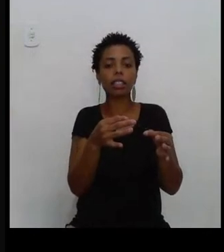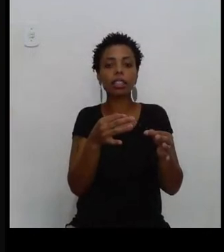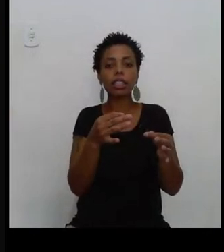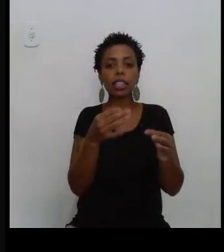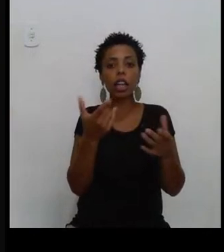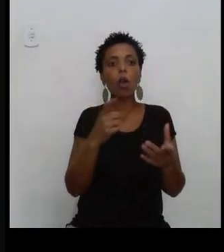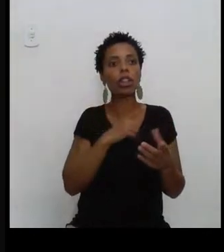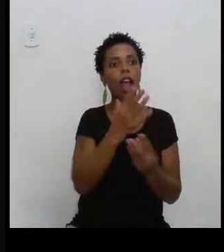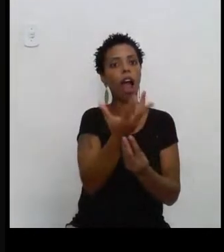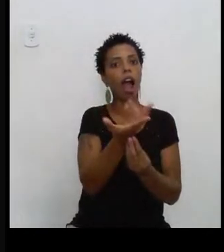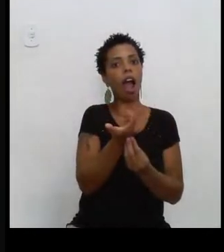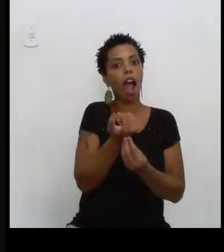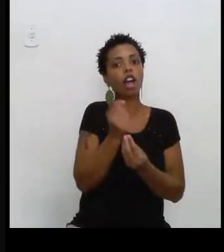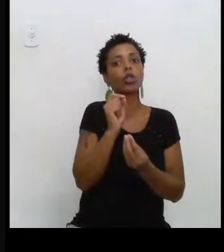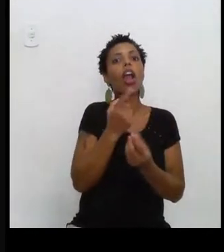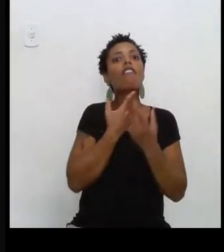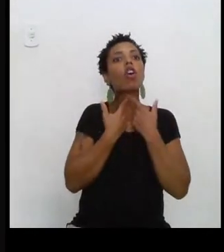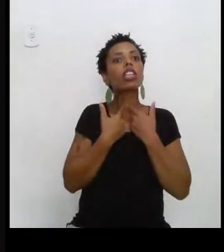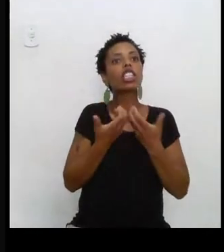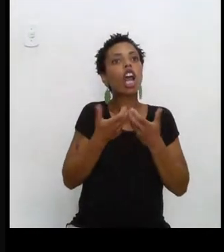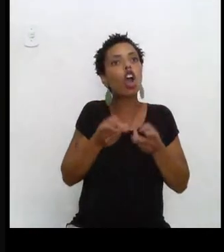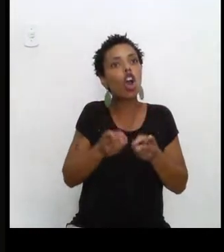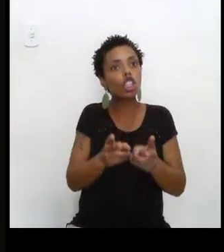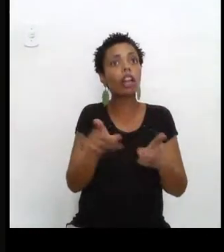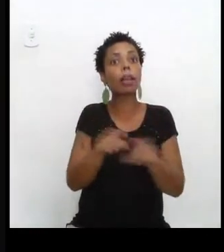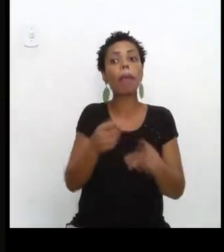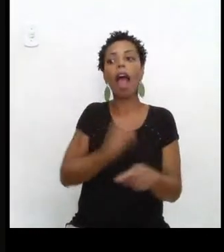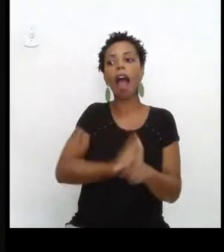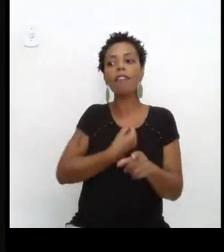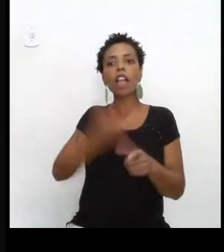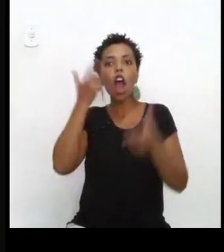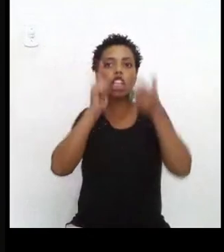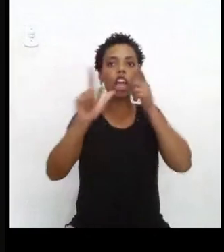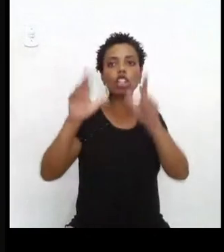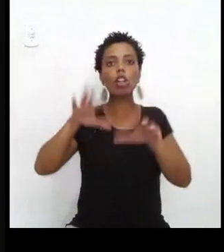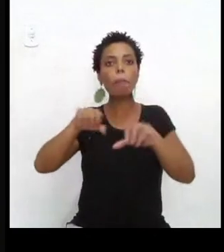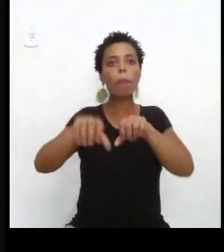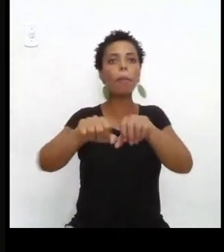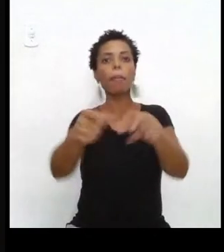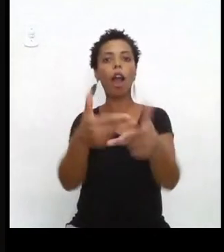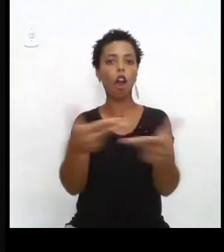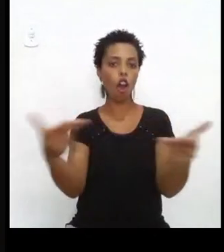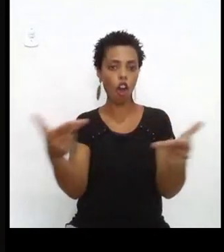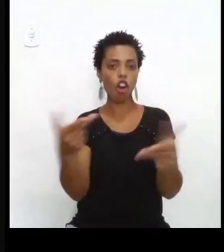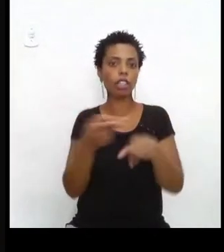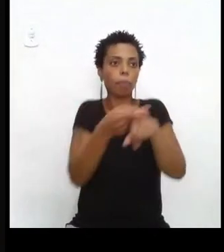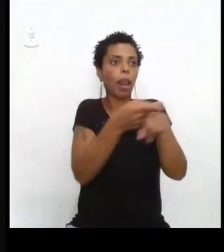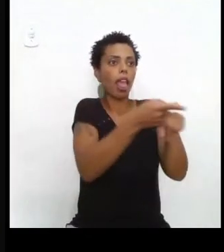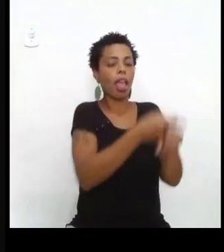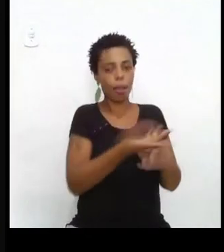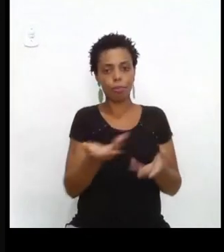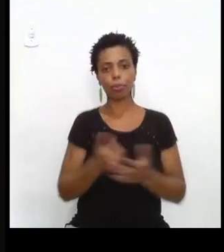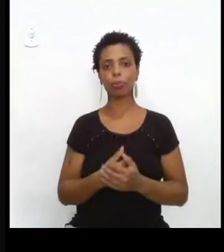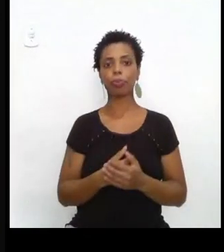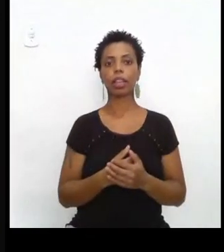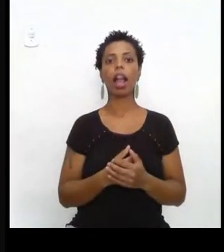scam a Amy Adams drag dragão e o cliente pega quem